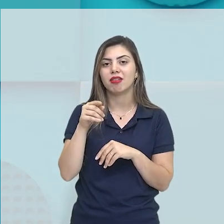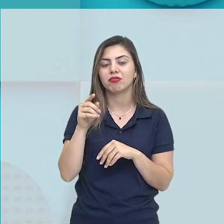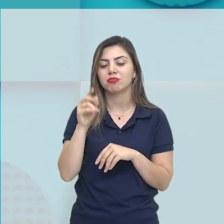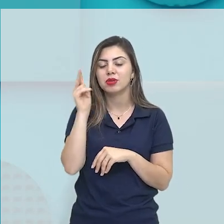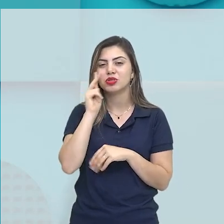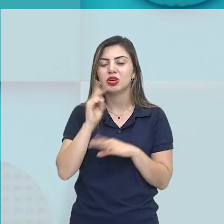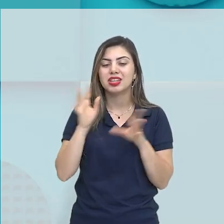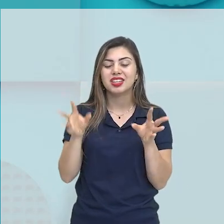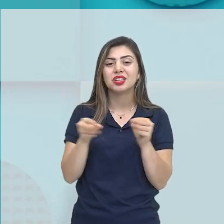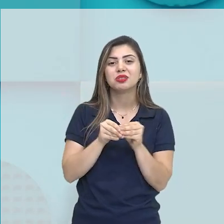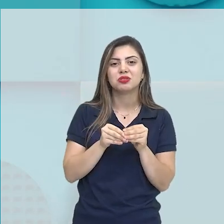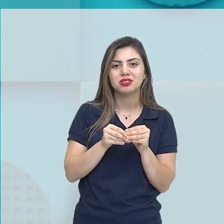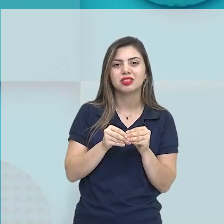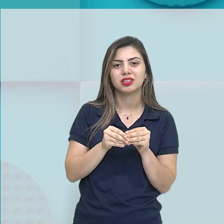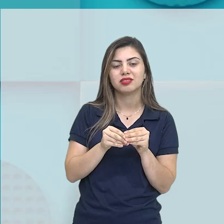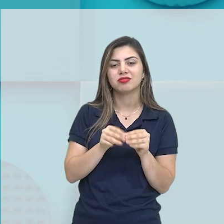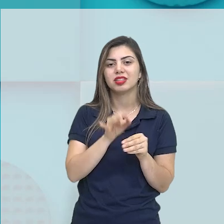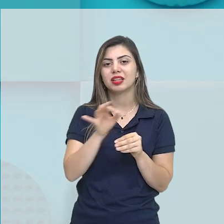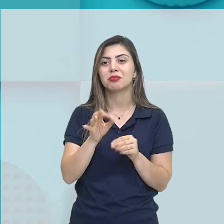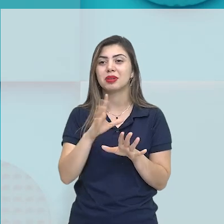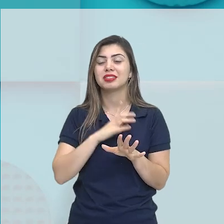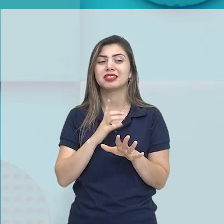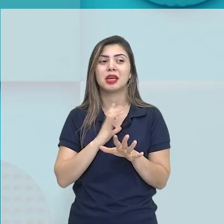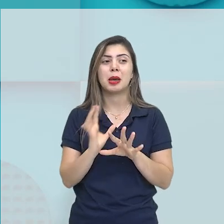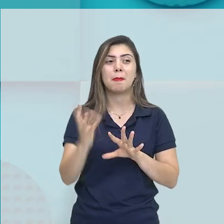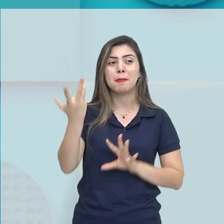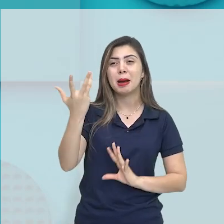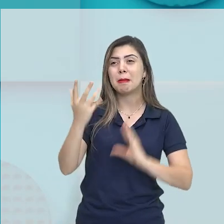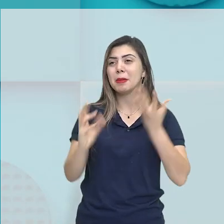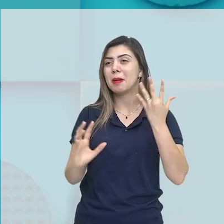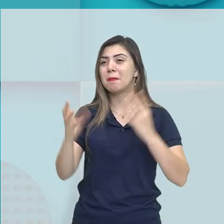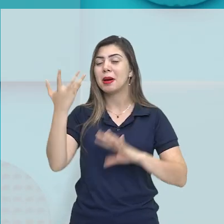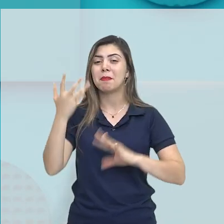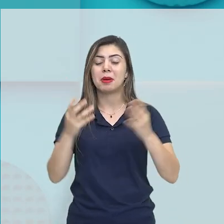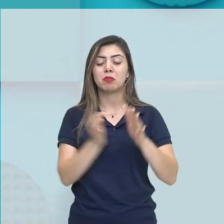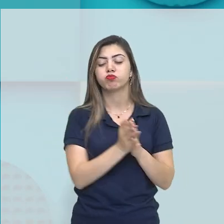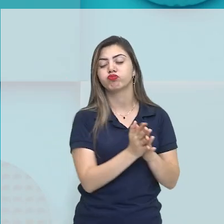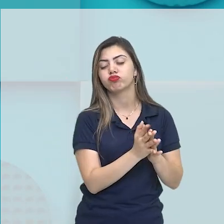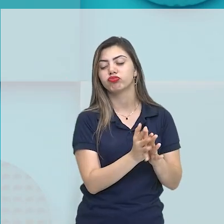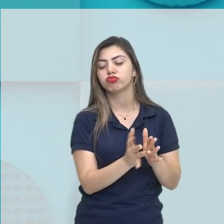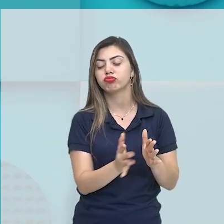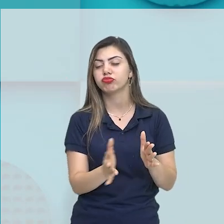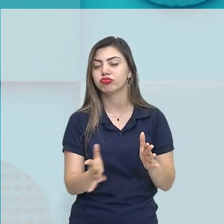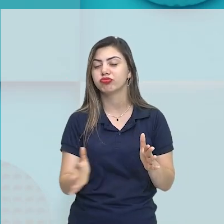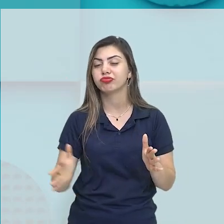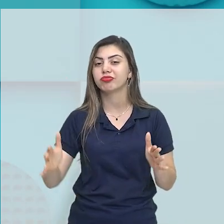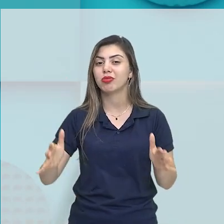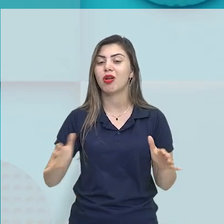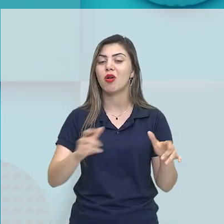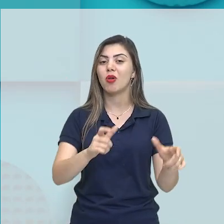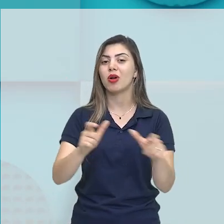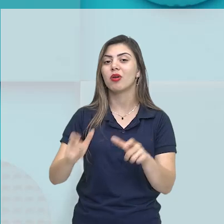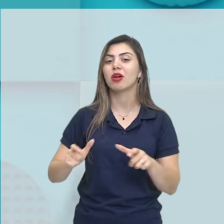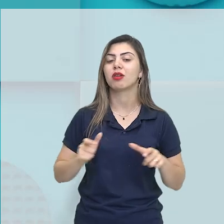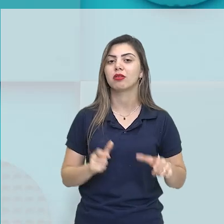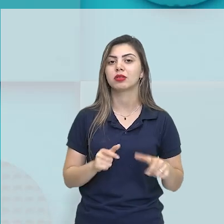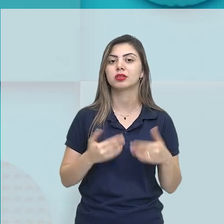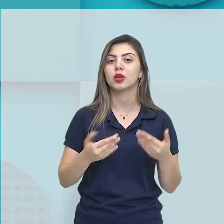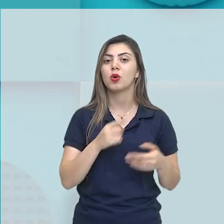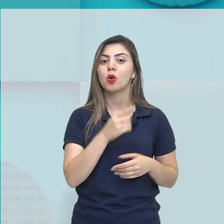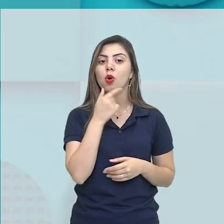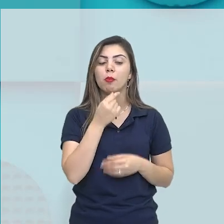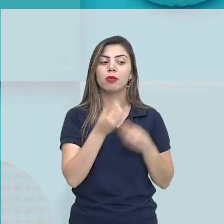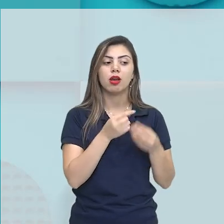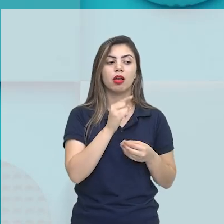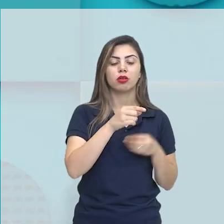e que abrange aí muitos eventos ao longo de um vasto período de tempo e espaços geográficos. Então, ele sai